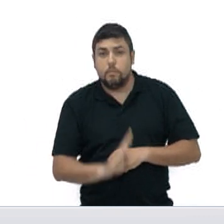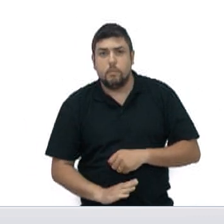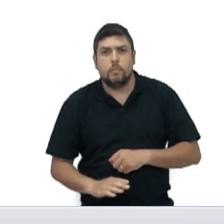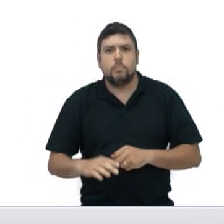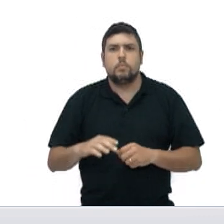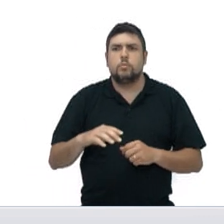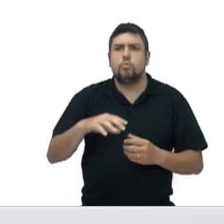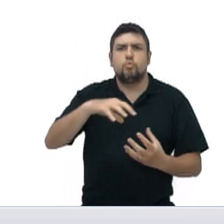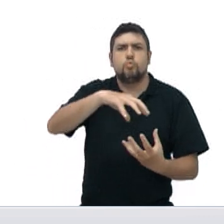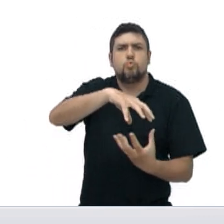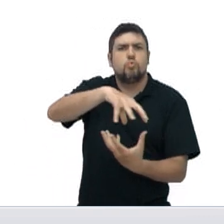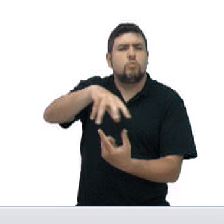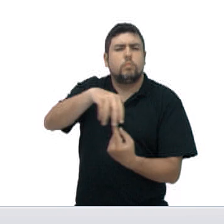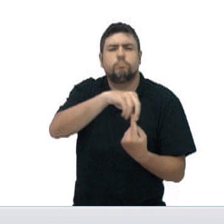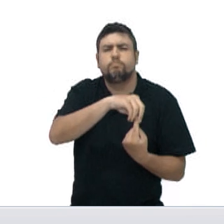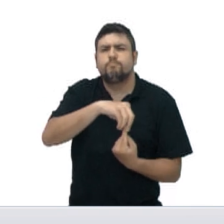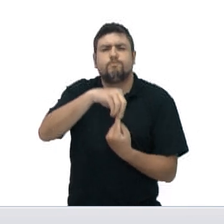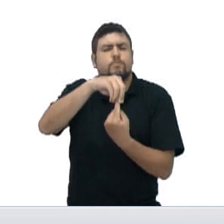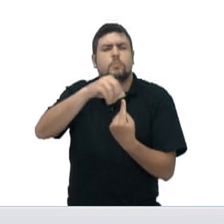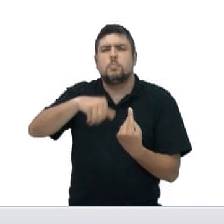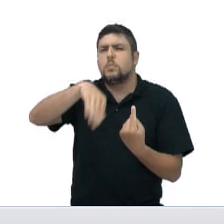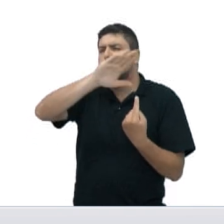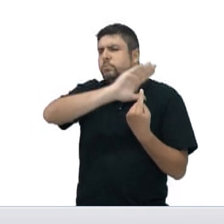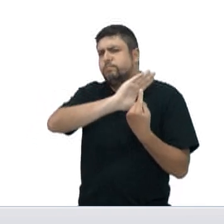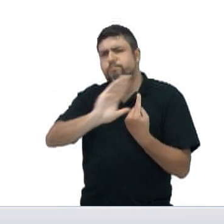biodiversidade do mundo. Olha o país que nós vivemos.